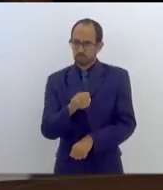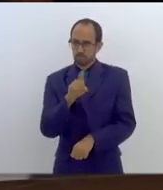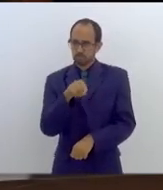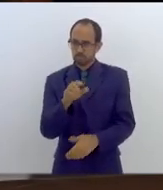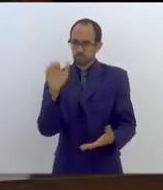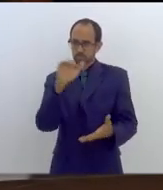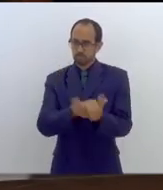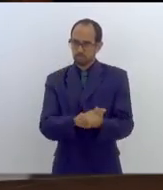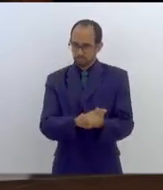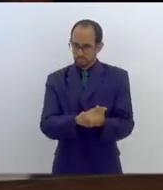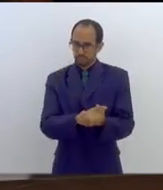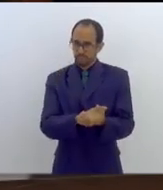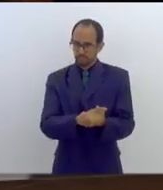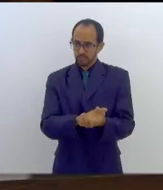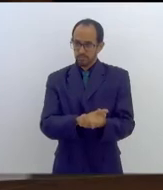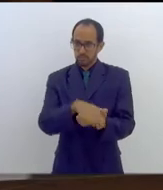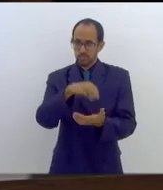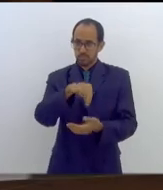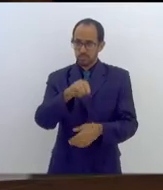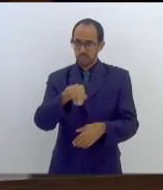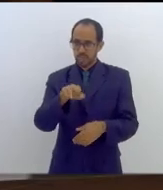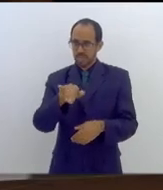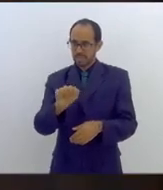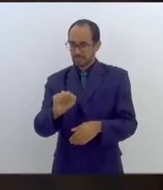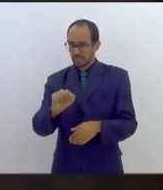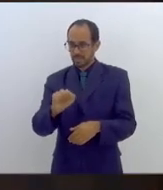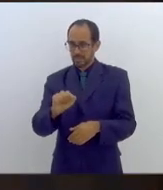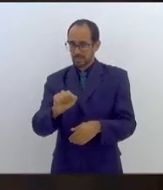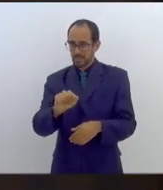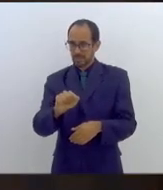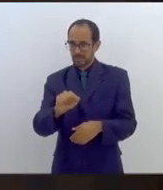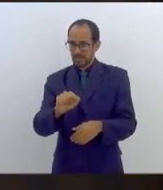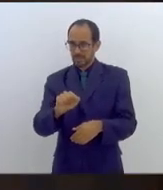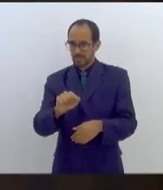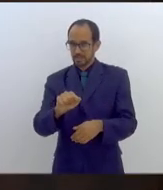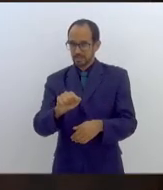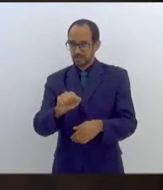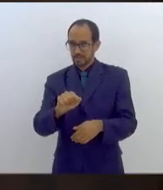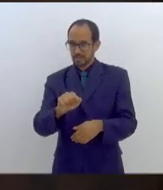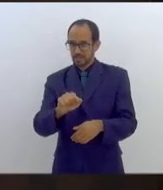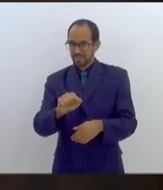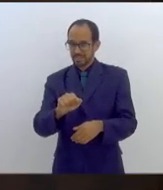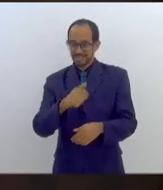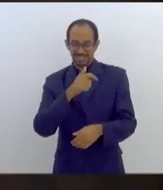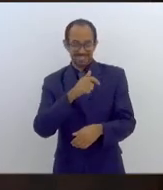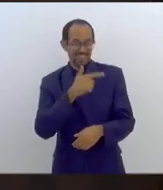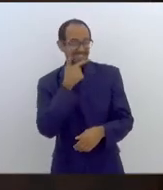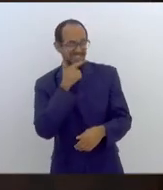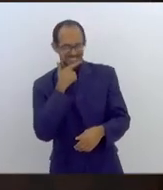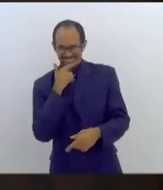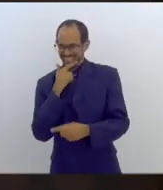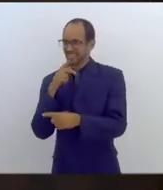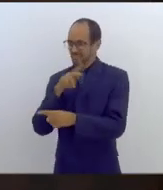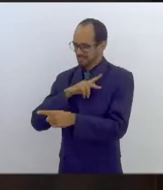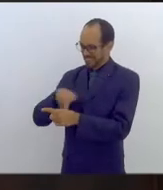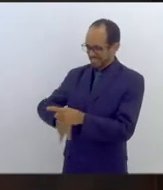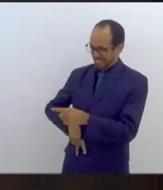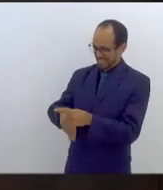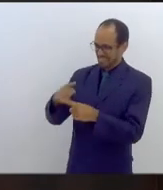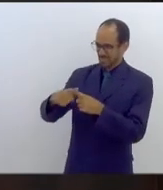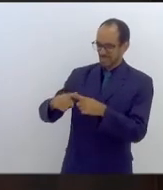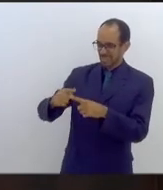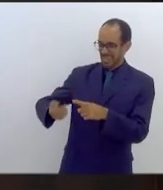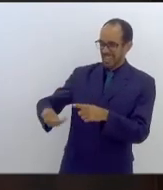casado com Márcia e Presidente estão rindo porque na última solenidade